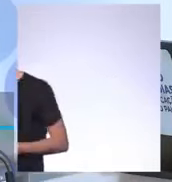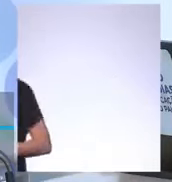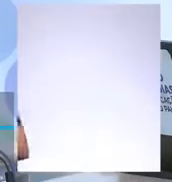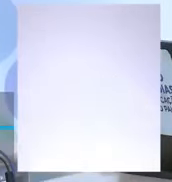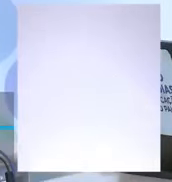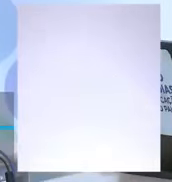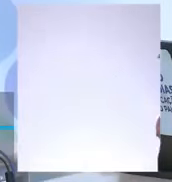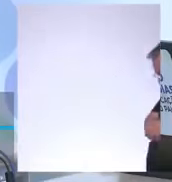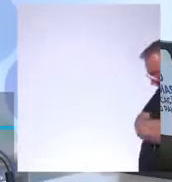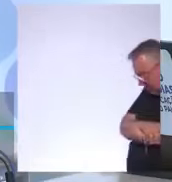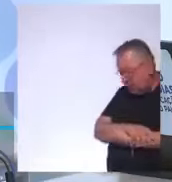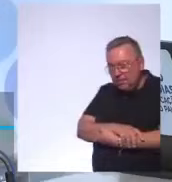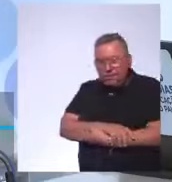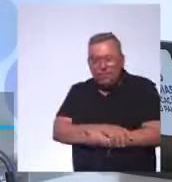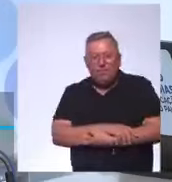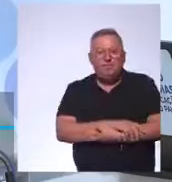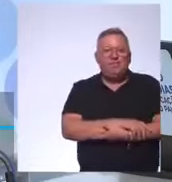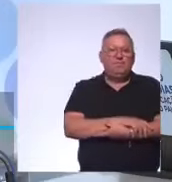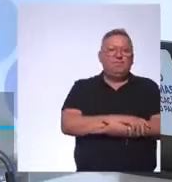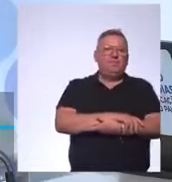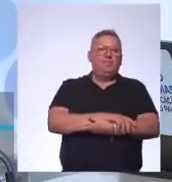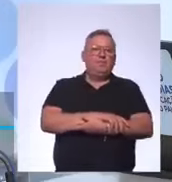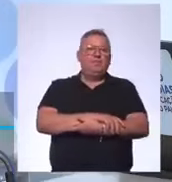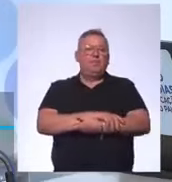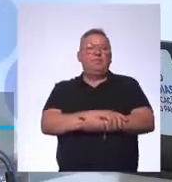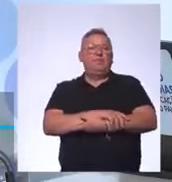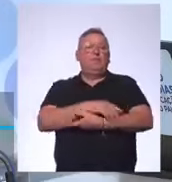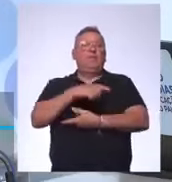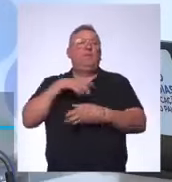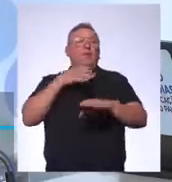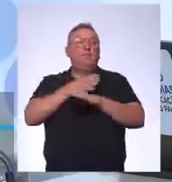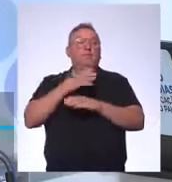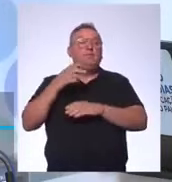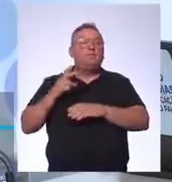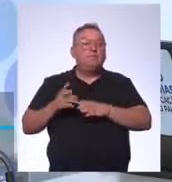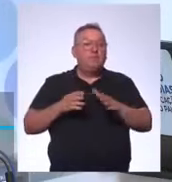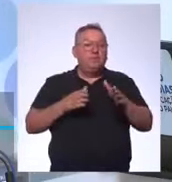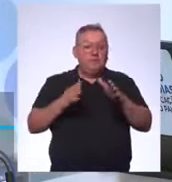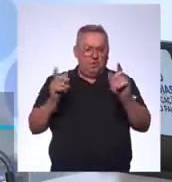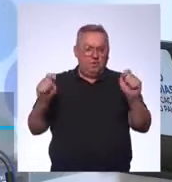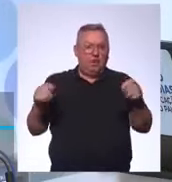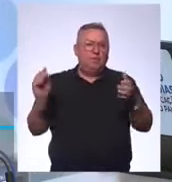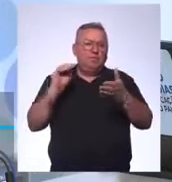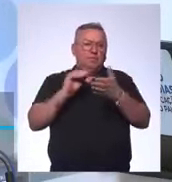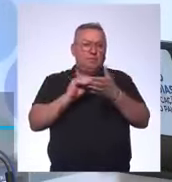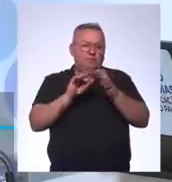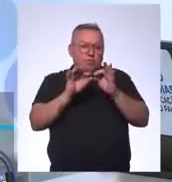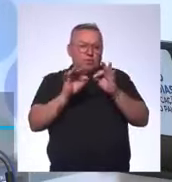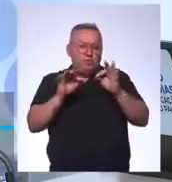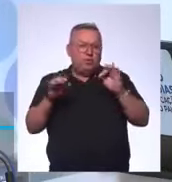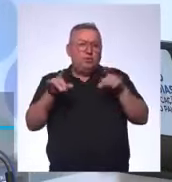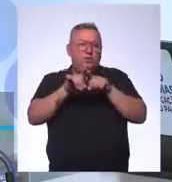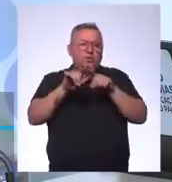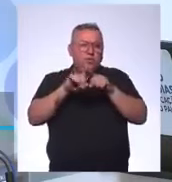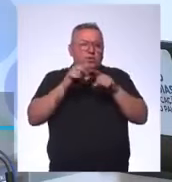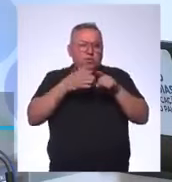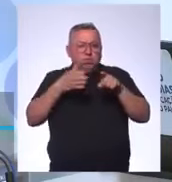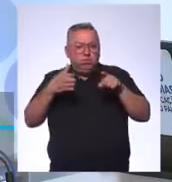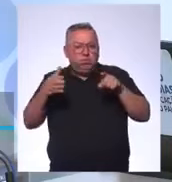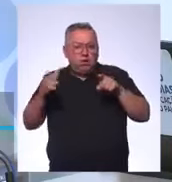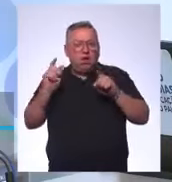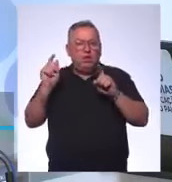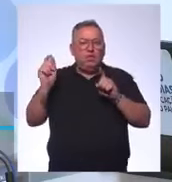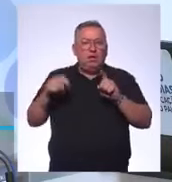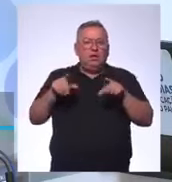acho que vocês estão indo assim, mais ou menos no mesmo caminho. O que vocês colocaram daria para estender um pouco